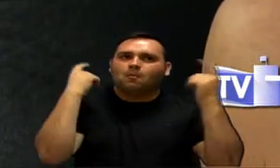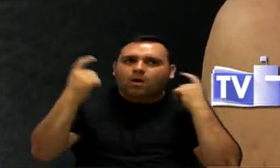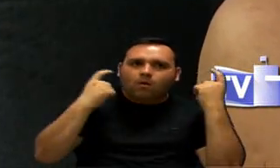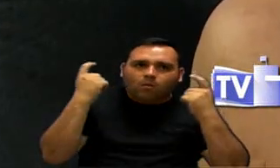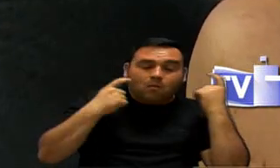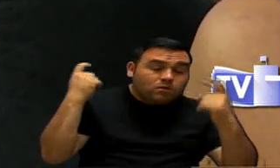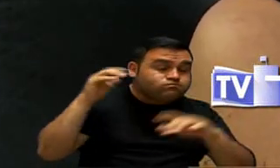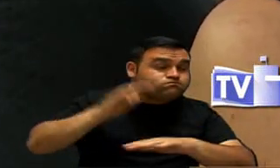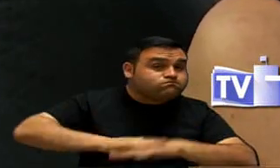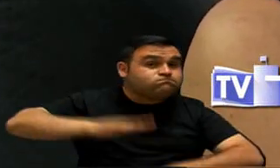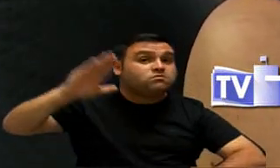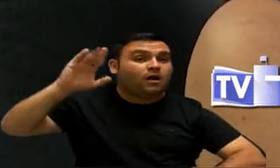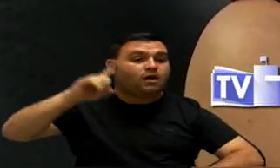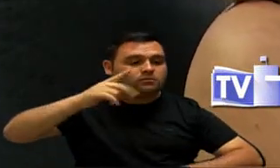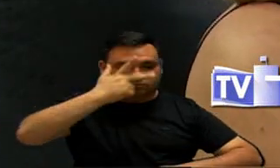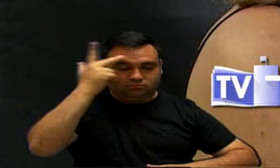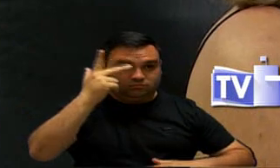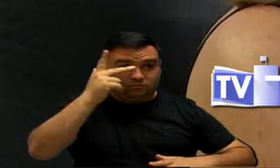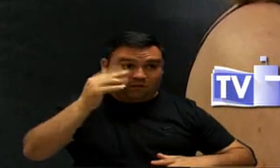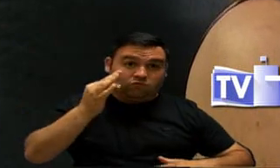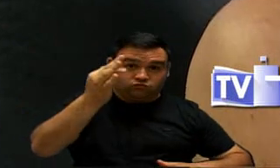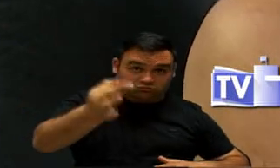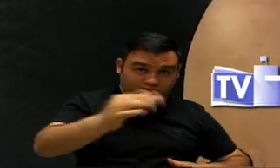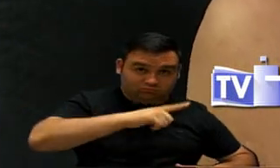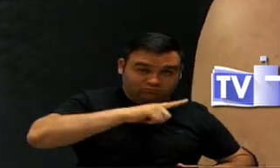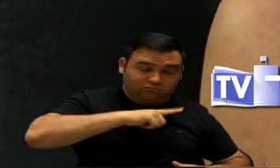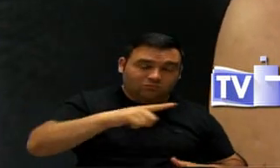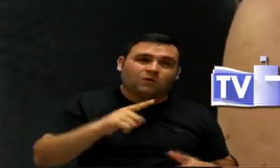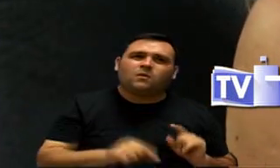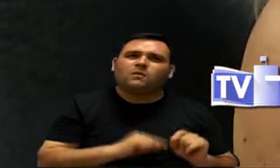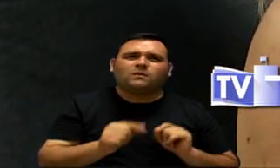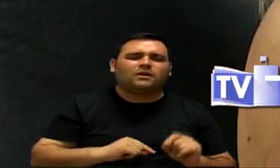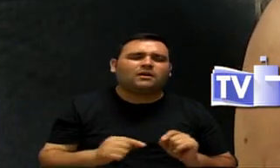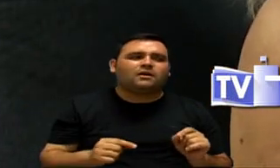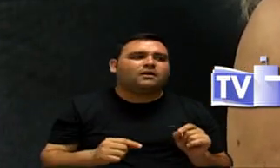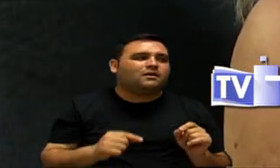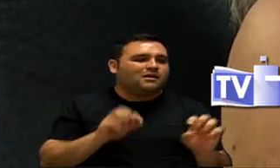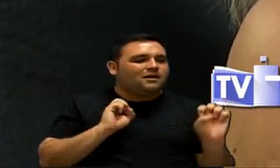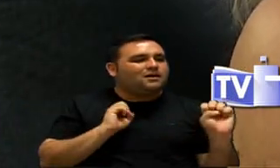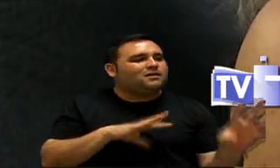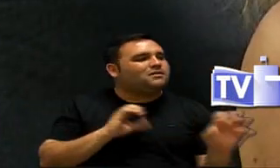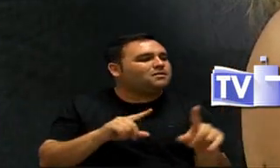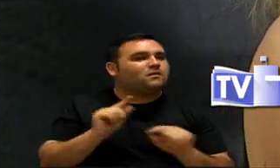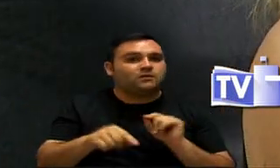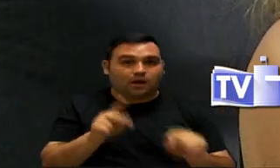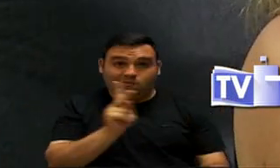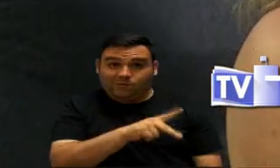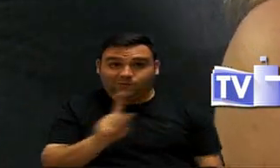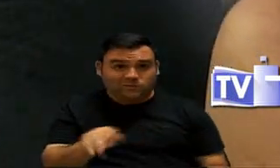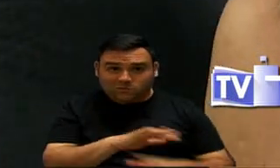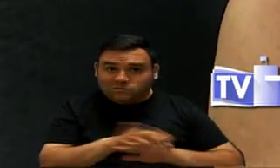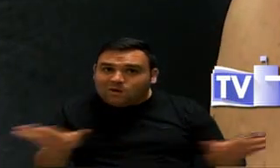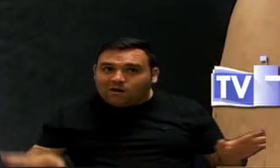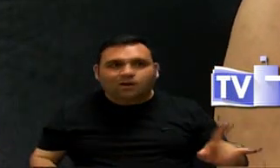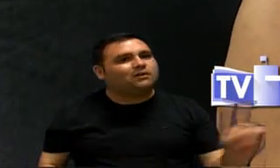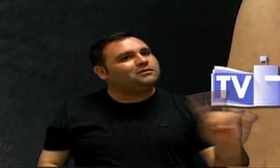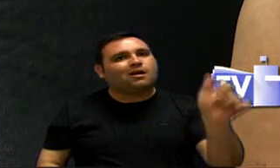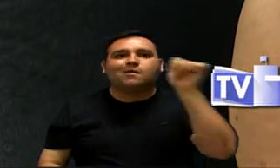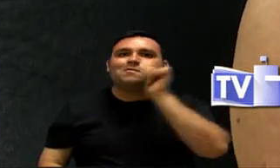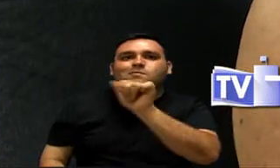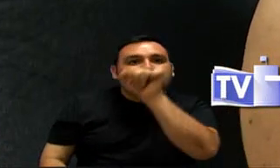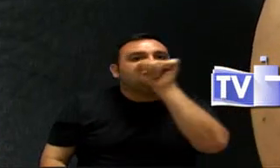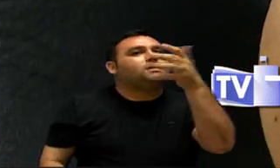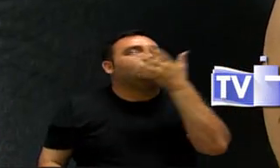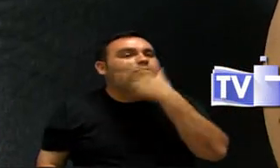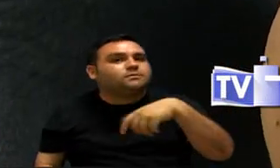preocupação muito grande para o próximo período... Só que educar, gente, não é só o professor, é a mãe, é